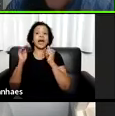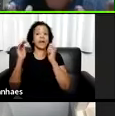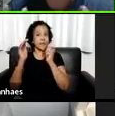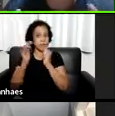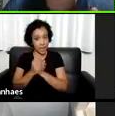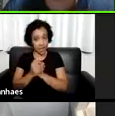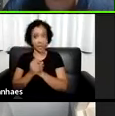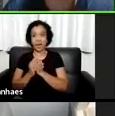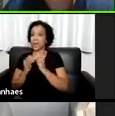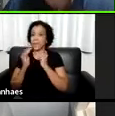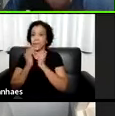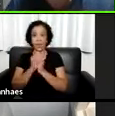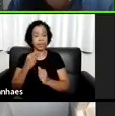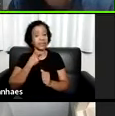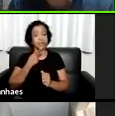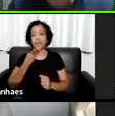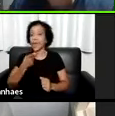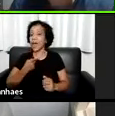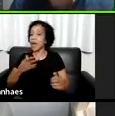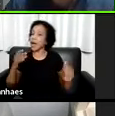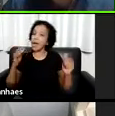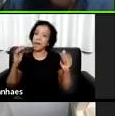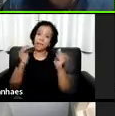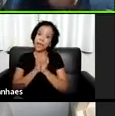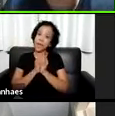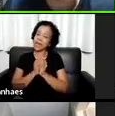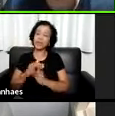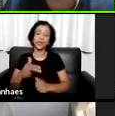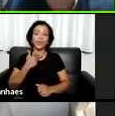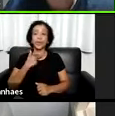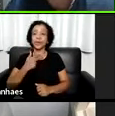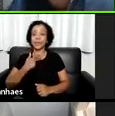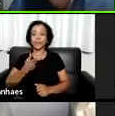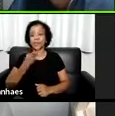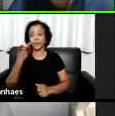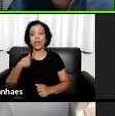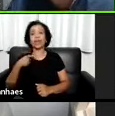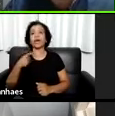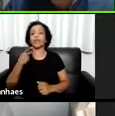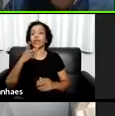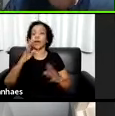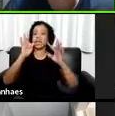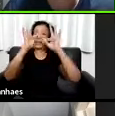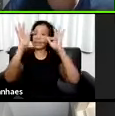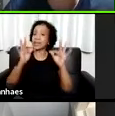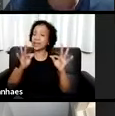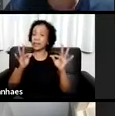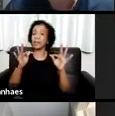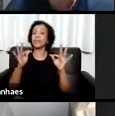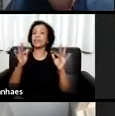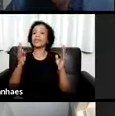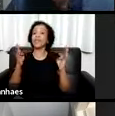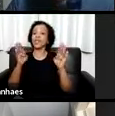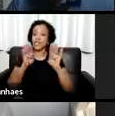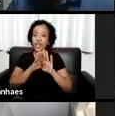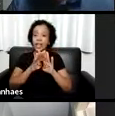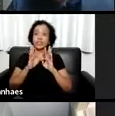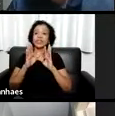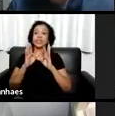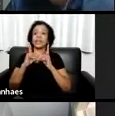mas eu não me convive. Essa frase que o irmão falou: os templos estão fechados, as congregações... Mas a igreja continua